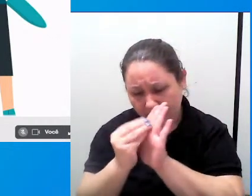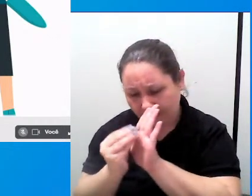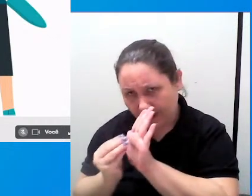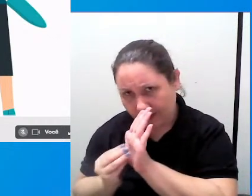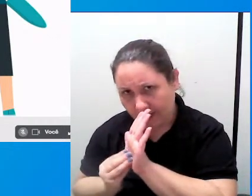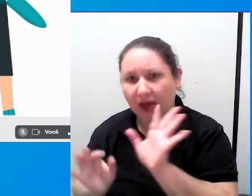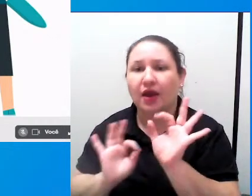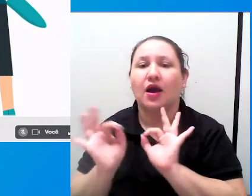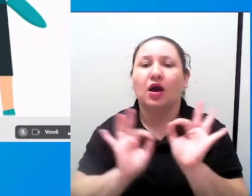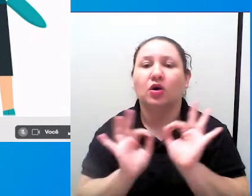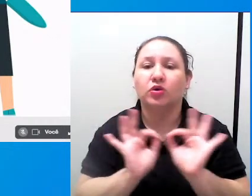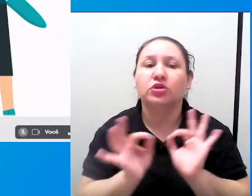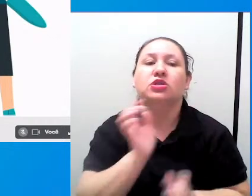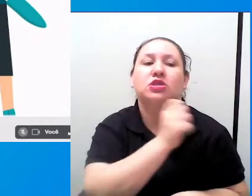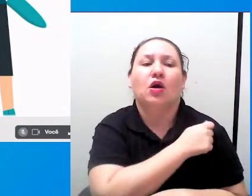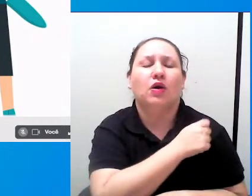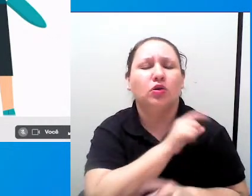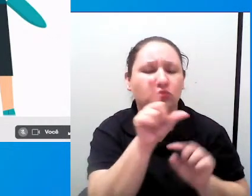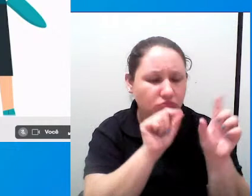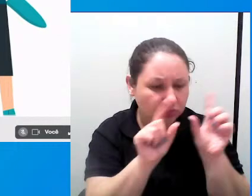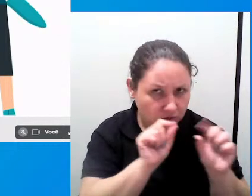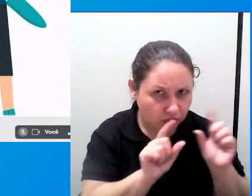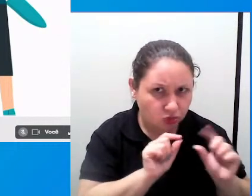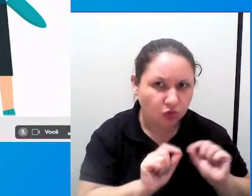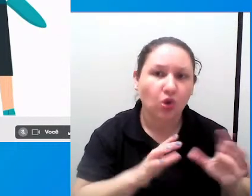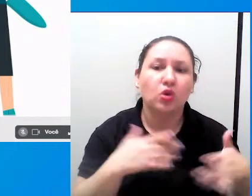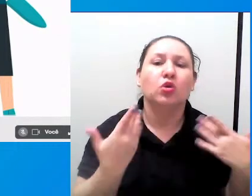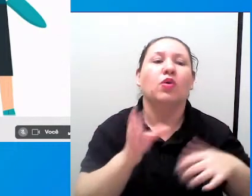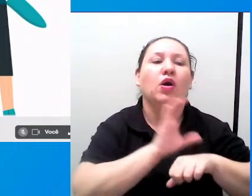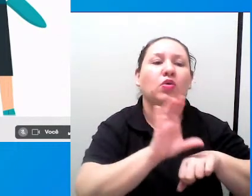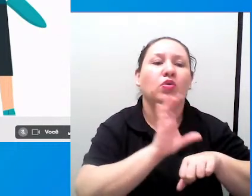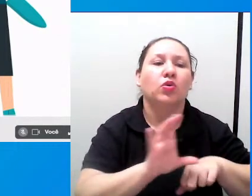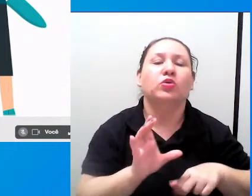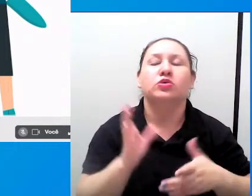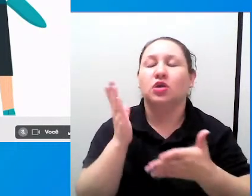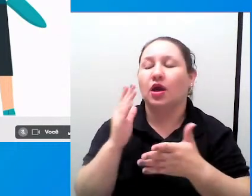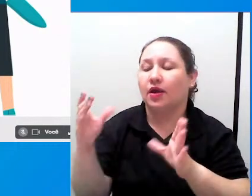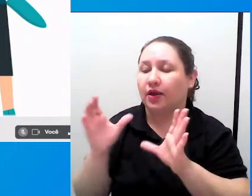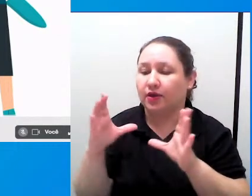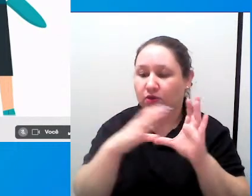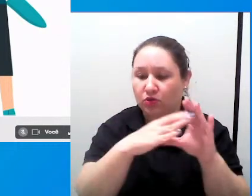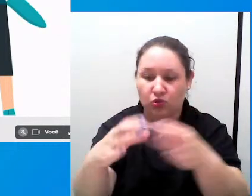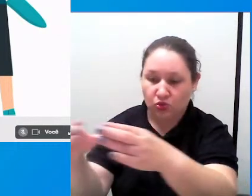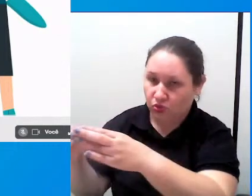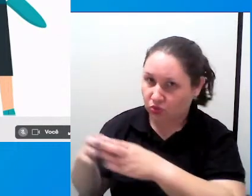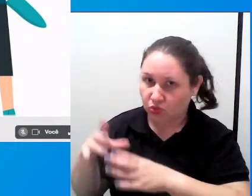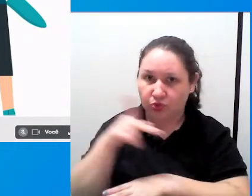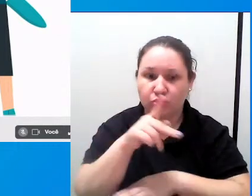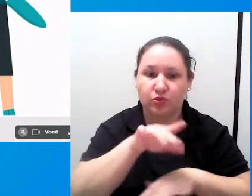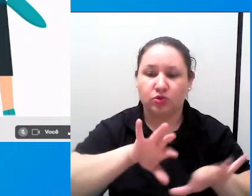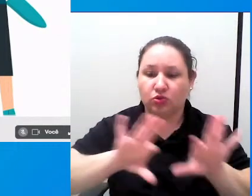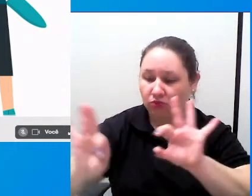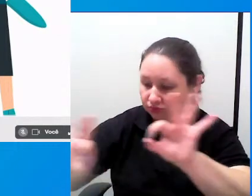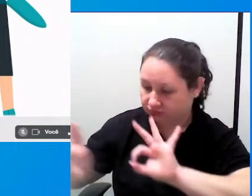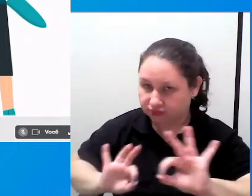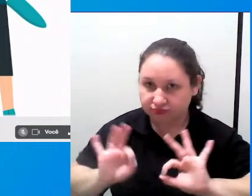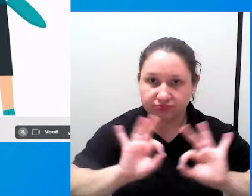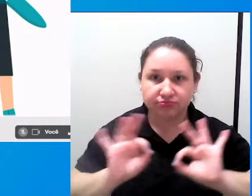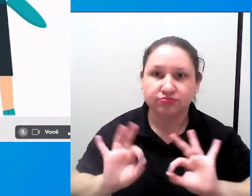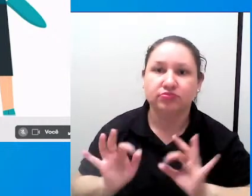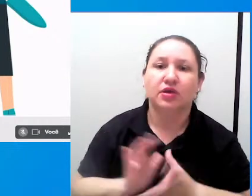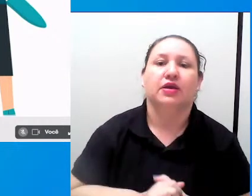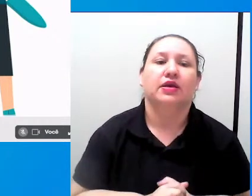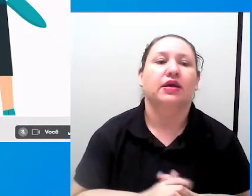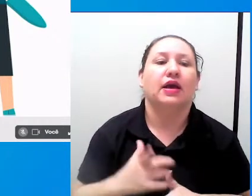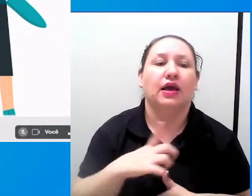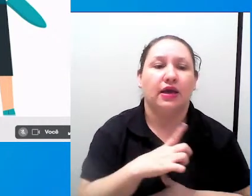eles escolhem quais que eles querem se envolver e a gente se divide para executar. Também tem projeto de treinamento para UBI,